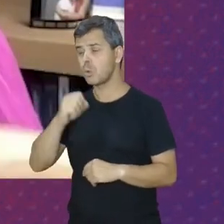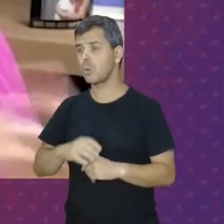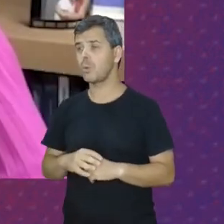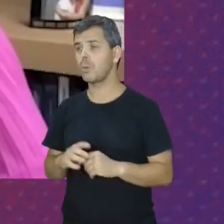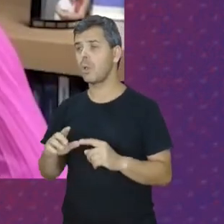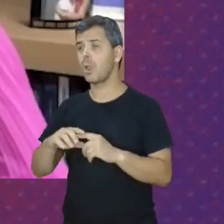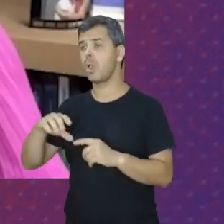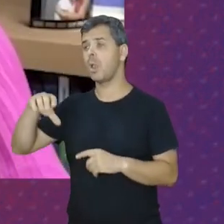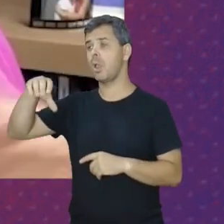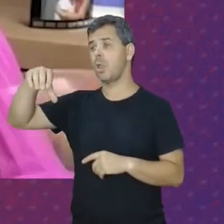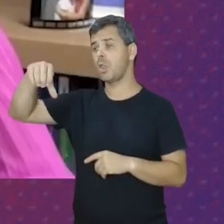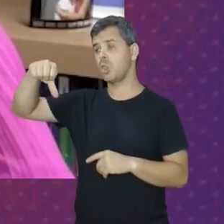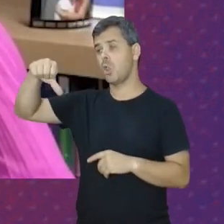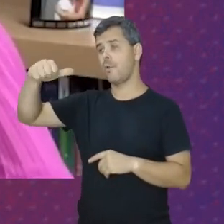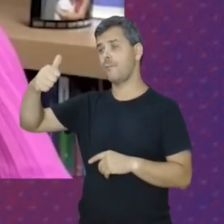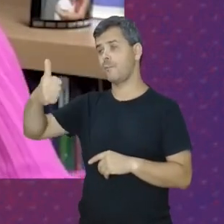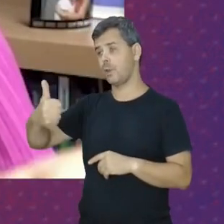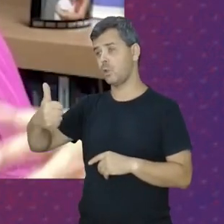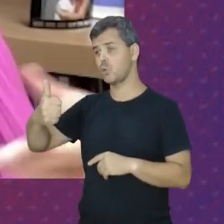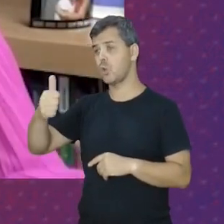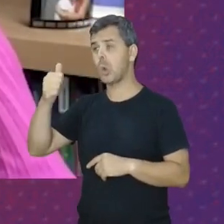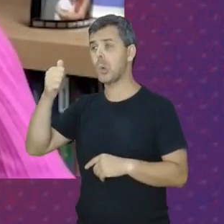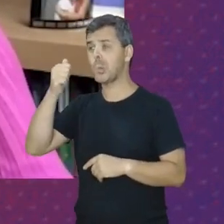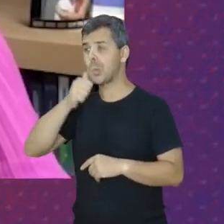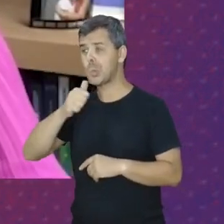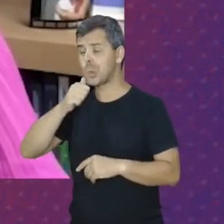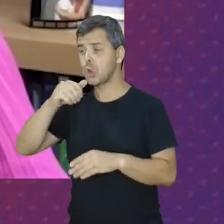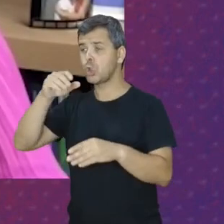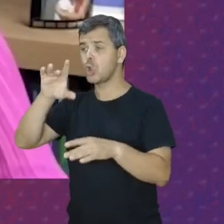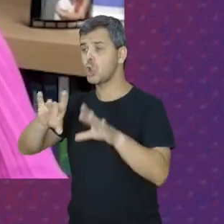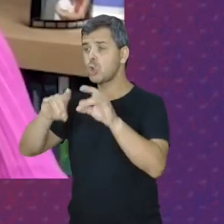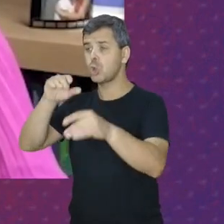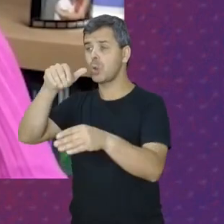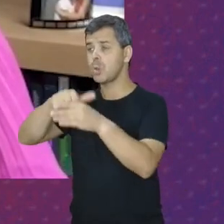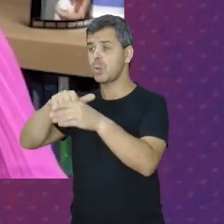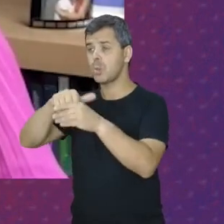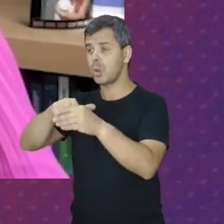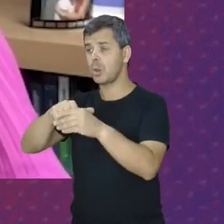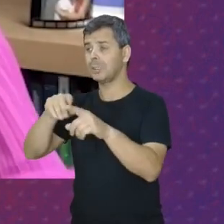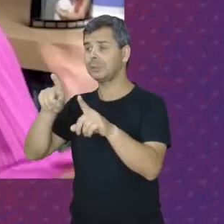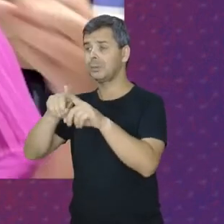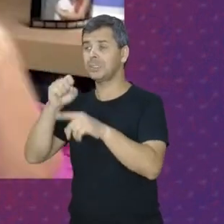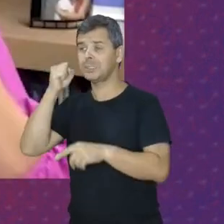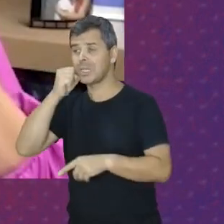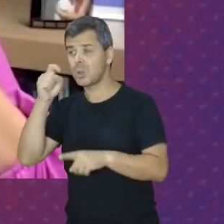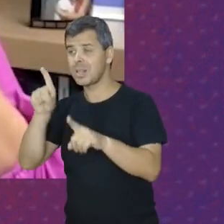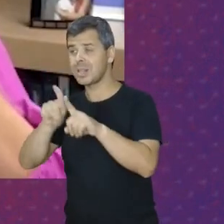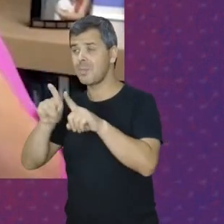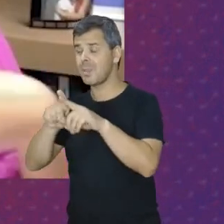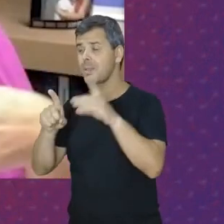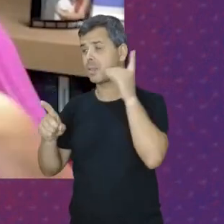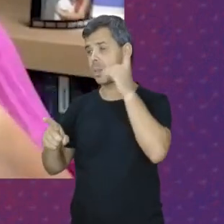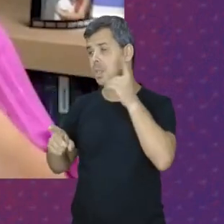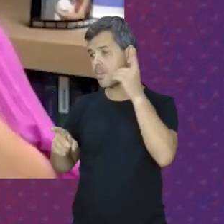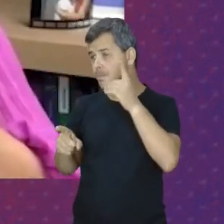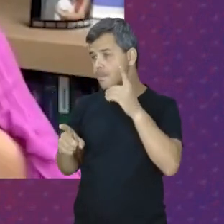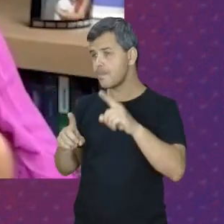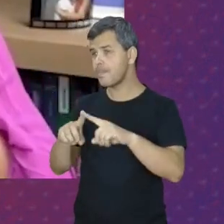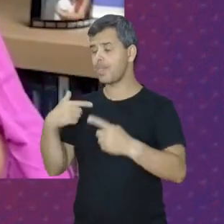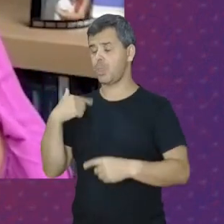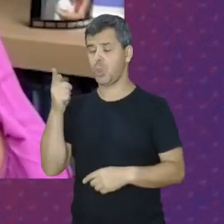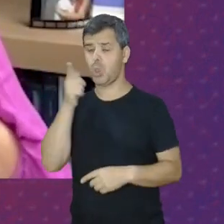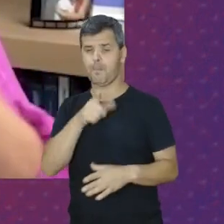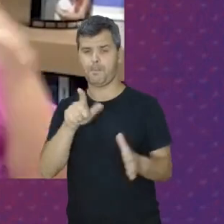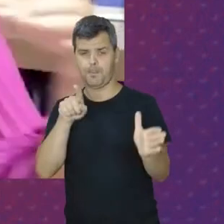talvez, 91 mulheres eleitas para senadoras e deputadas. Mas a gente ainda